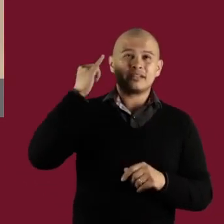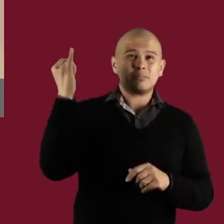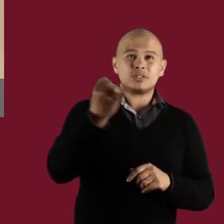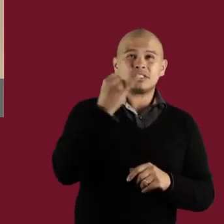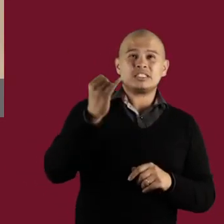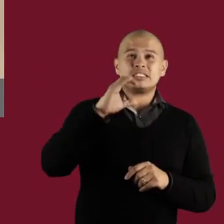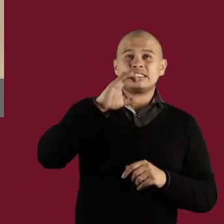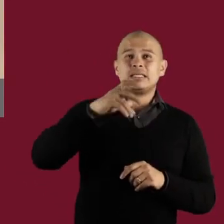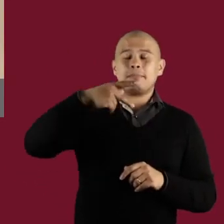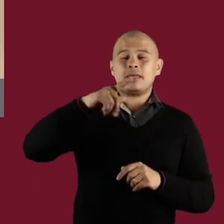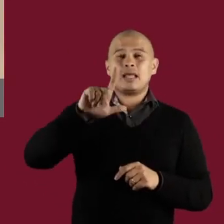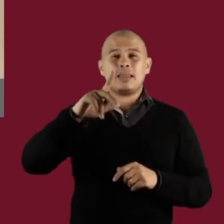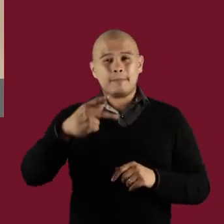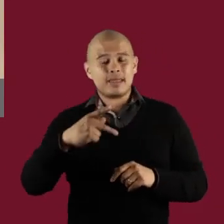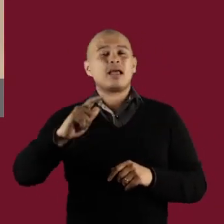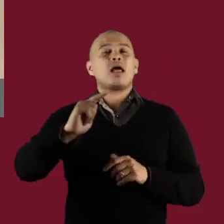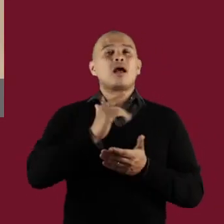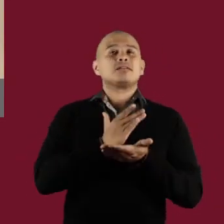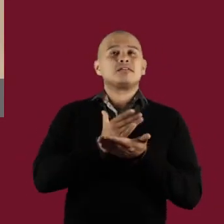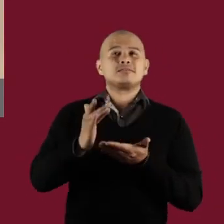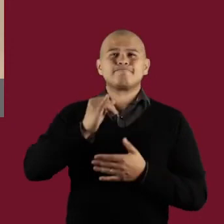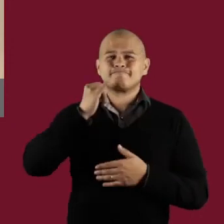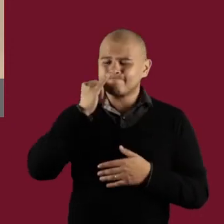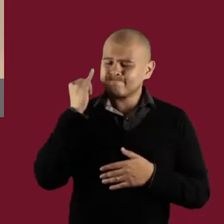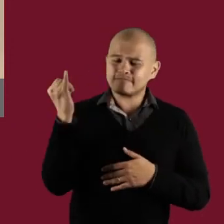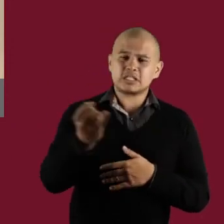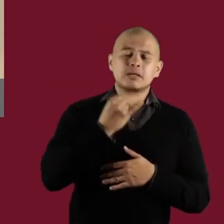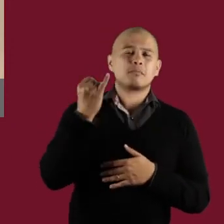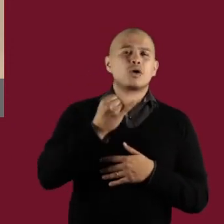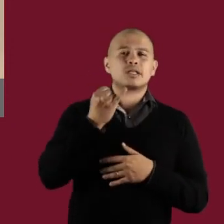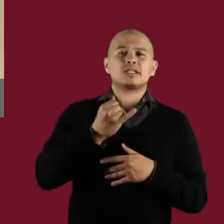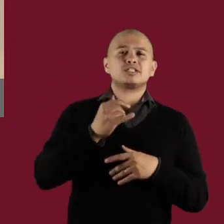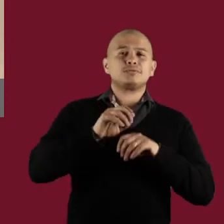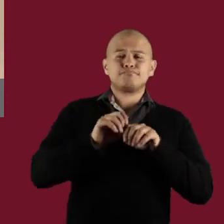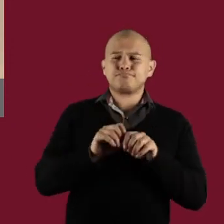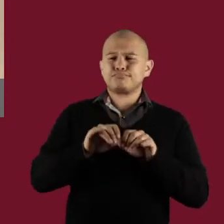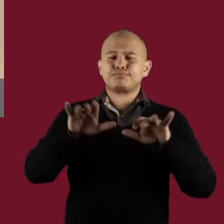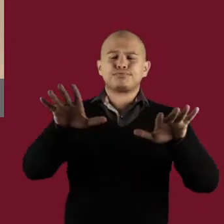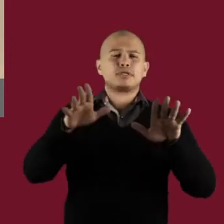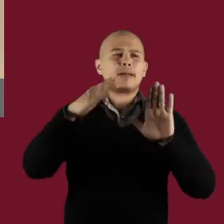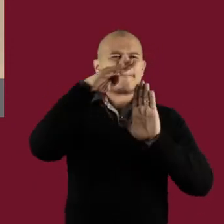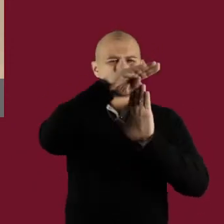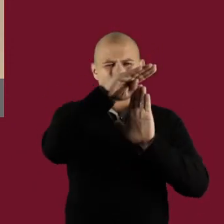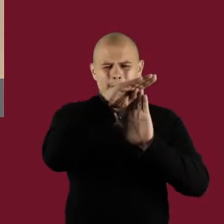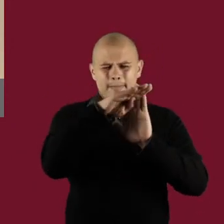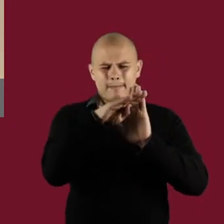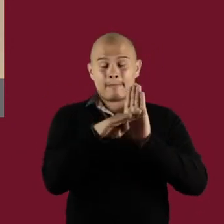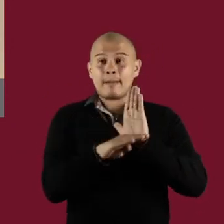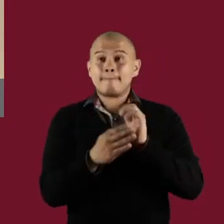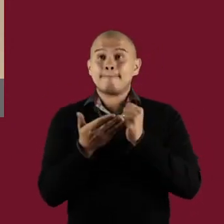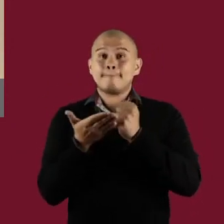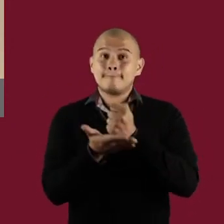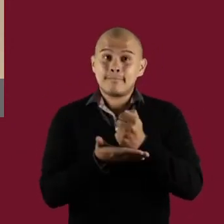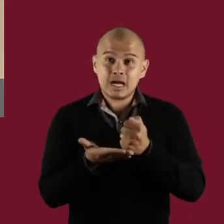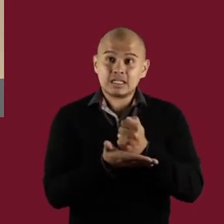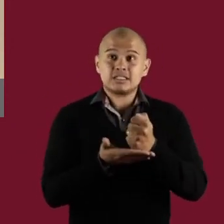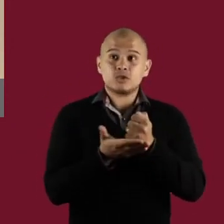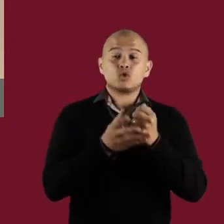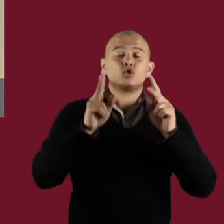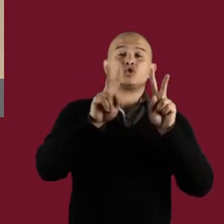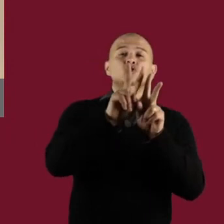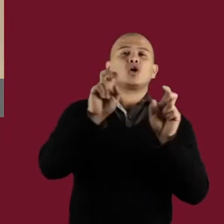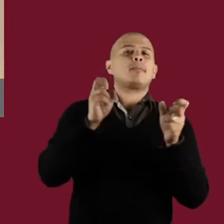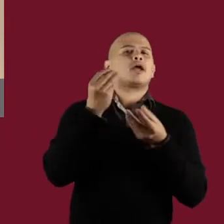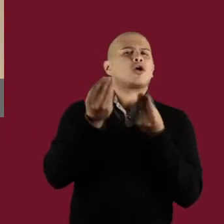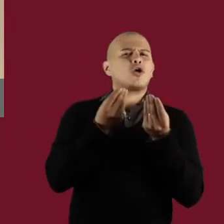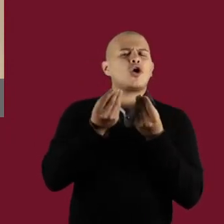difundindo, inclusive, eu lembro de ter localizado uma espécie de guia de orientações básicas para a prevenção da Covid para todos os